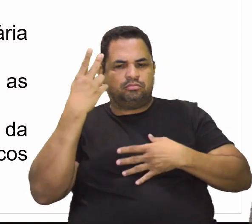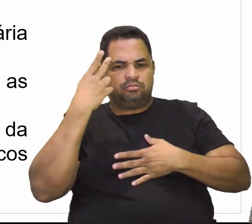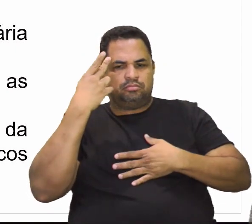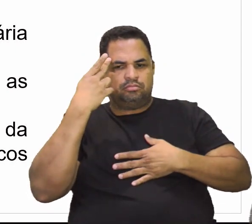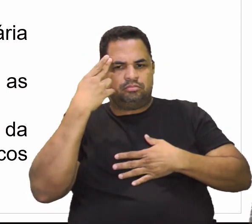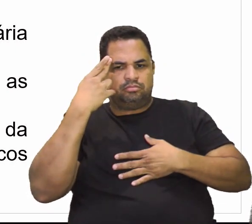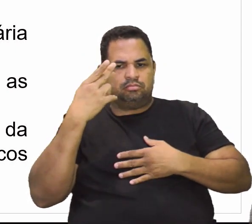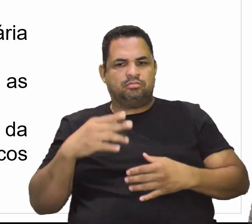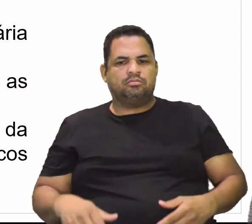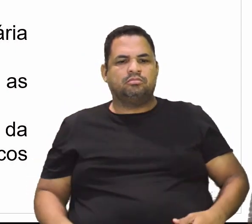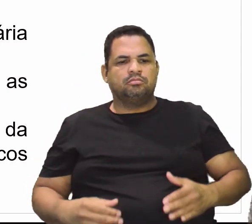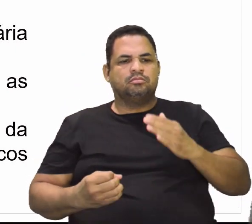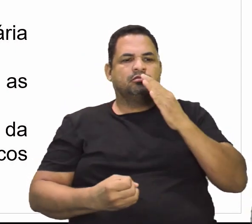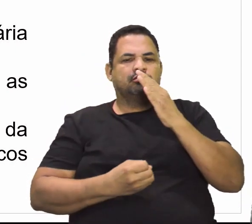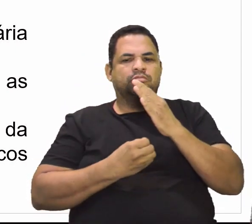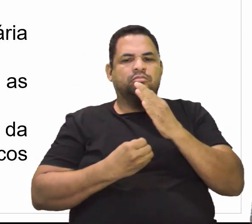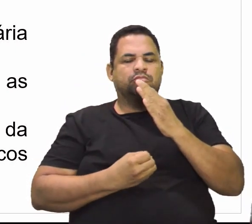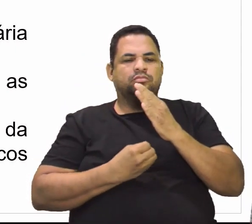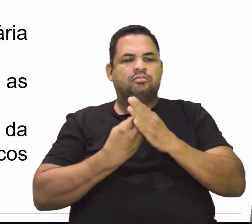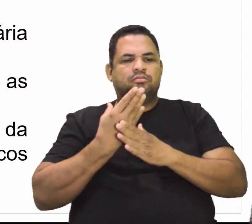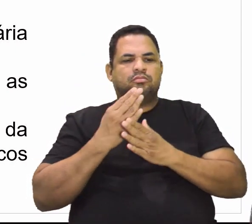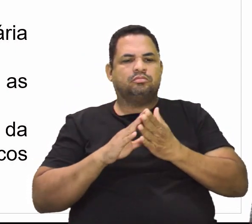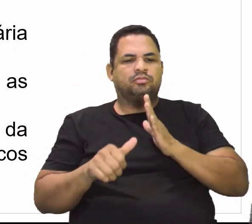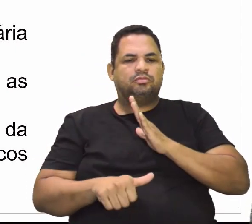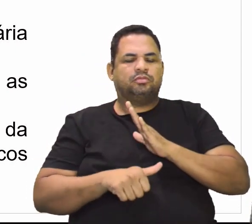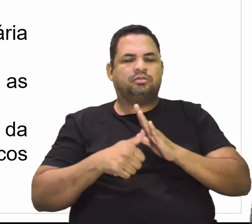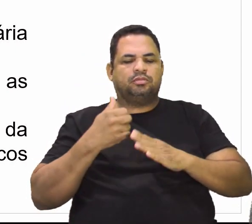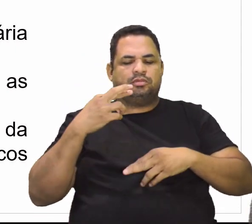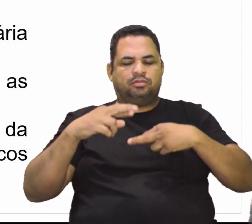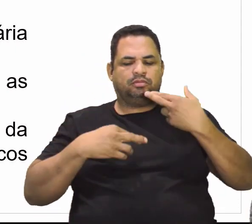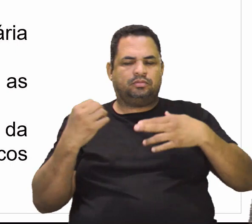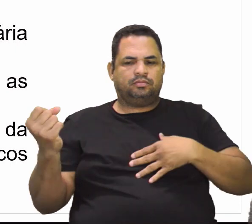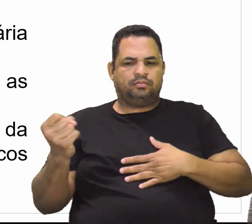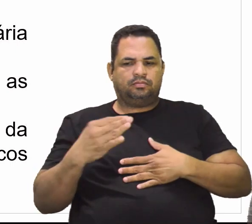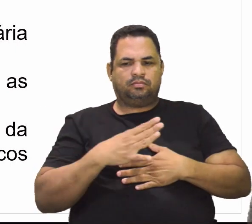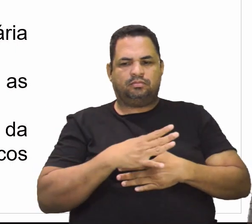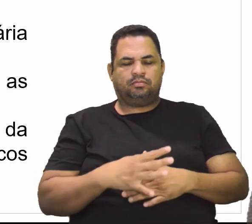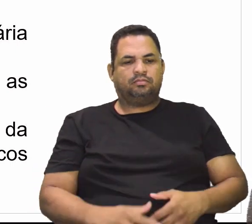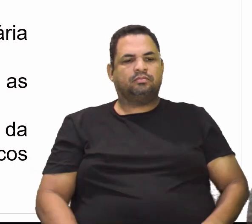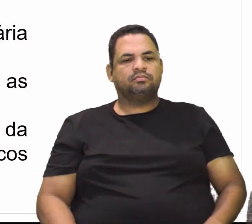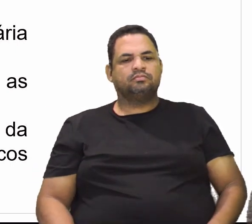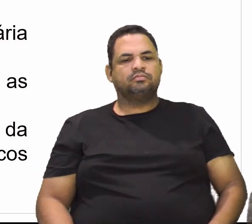antinaturalista sugerida nos primórdios do Renascimento,